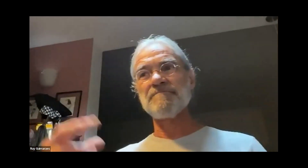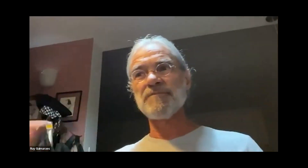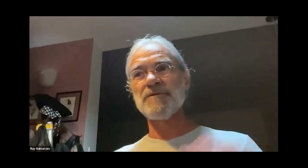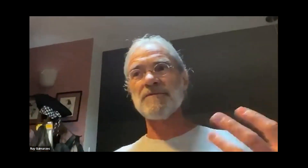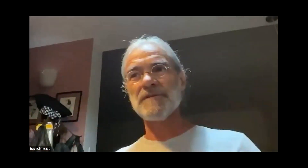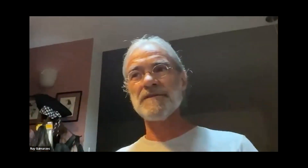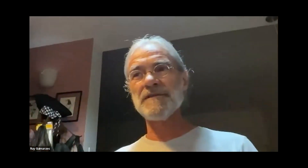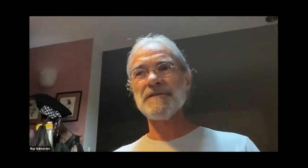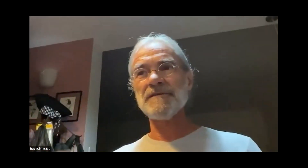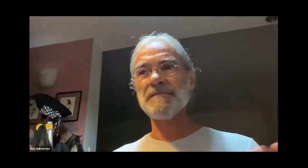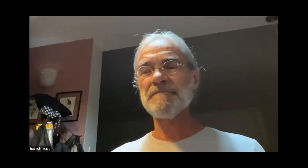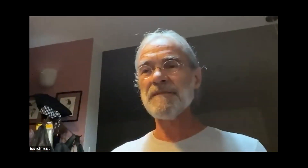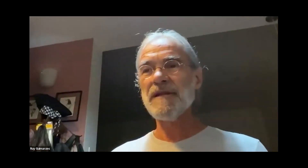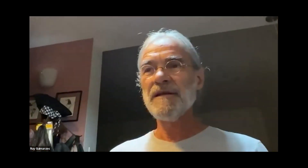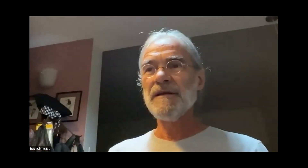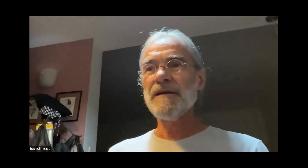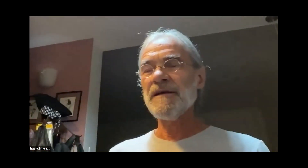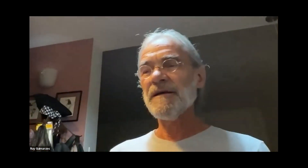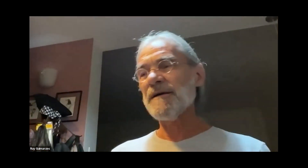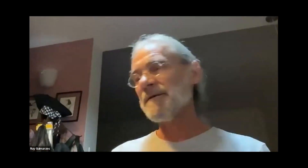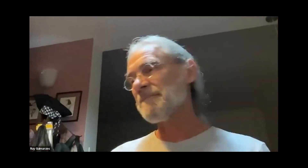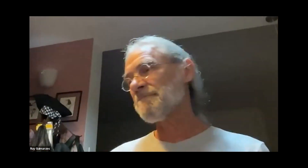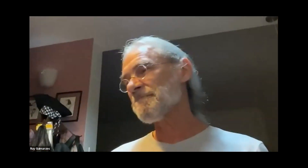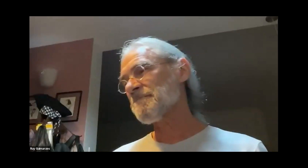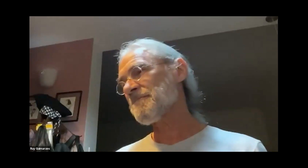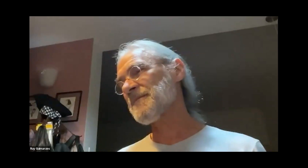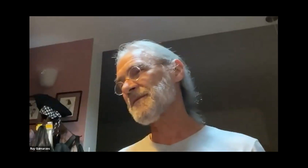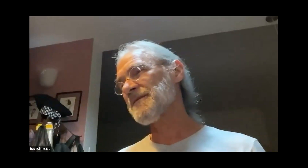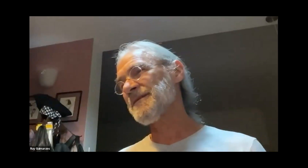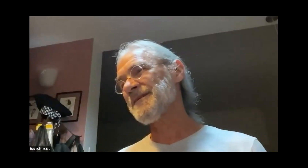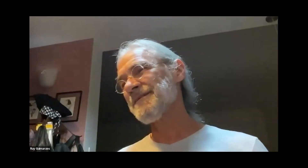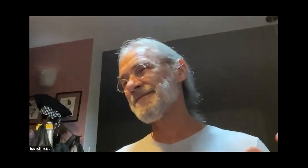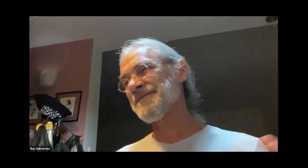agilizada por conta de